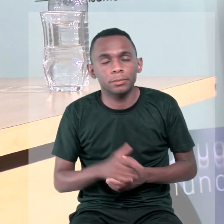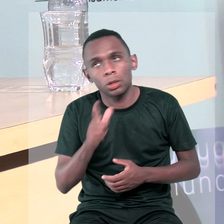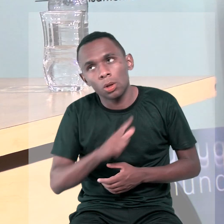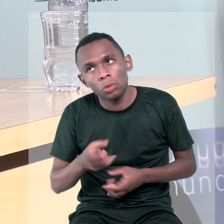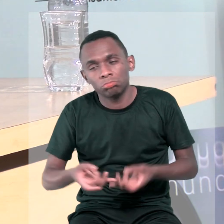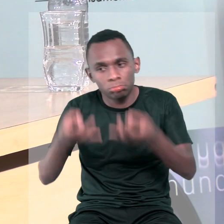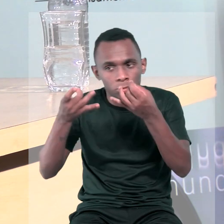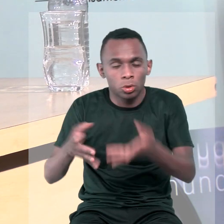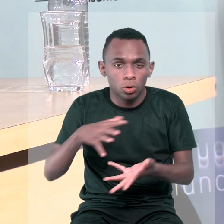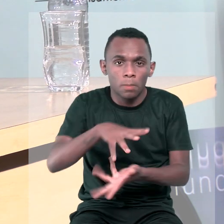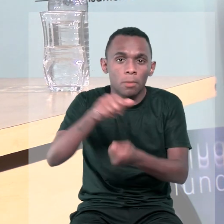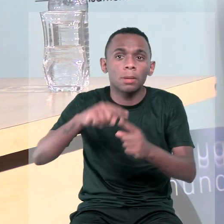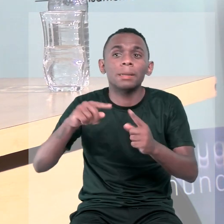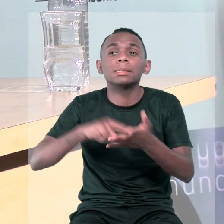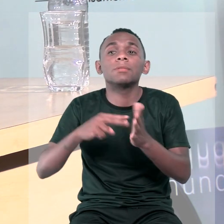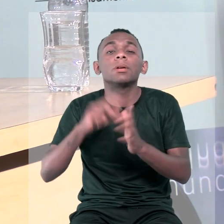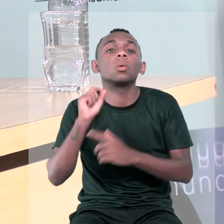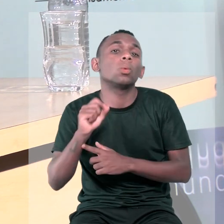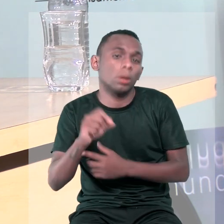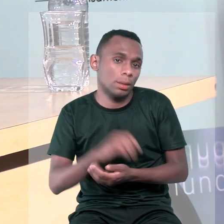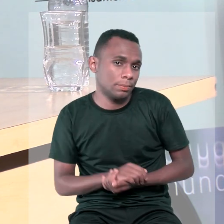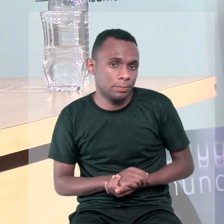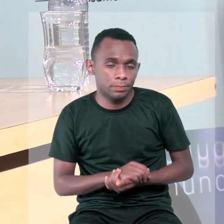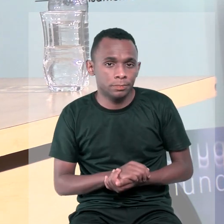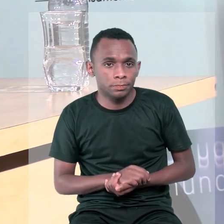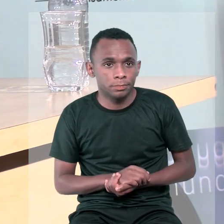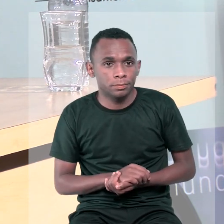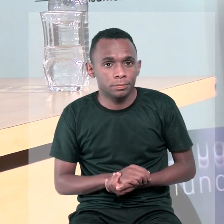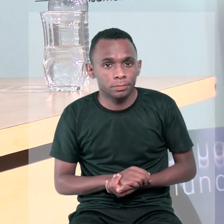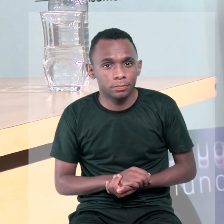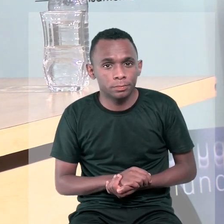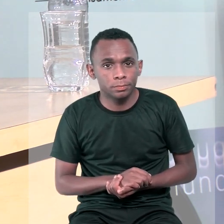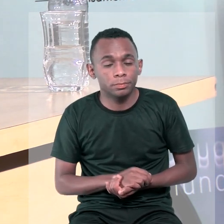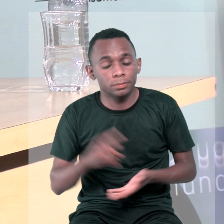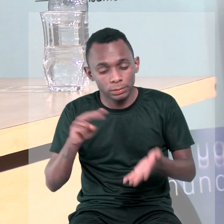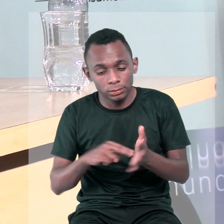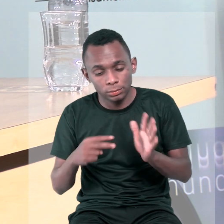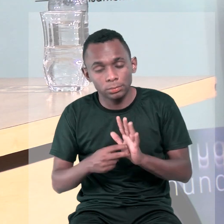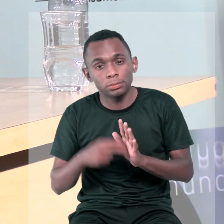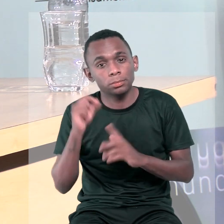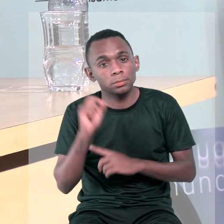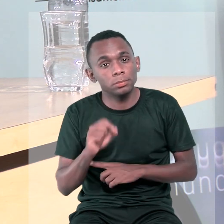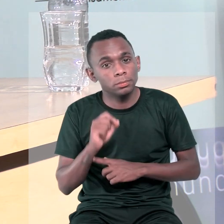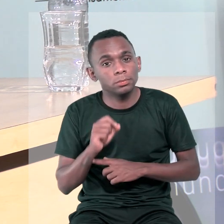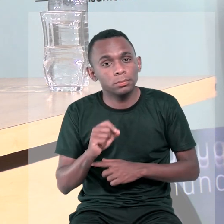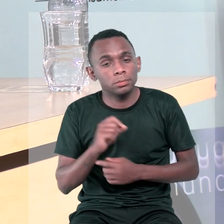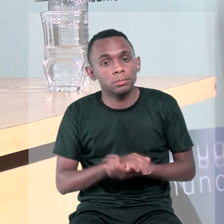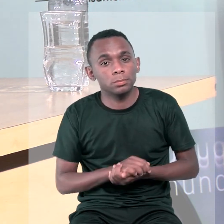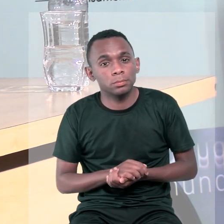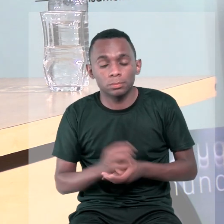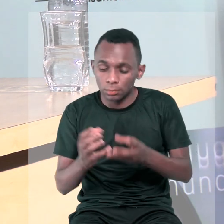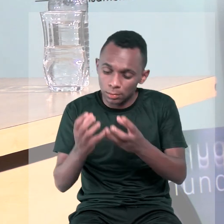incondicionada ou quase incondicionada, isso significa a adesão quase incondicionada ao poder.